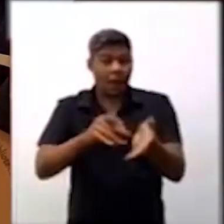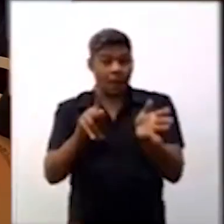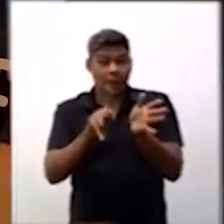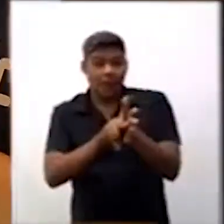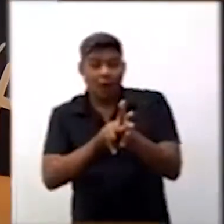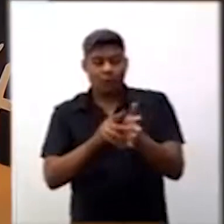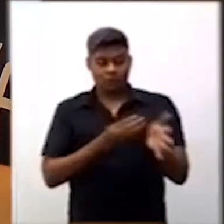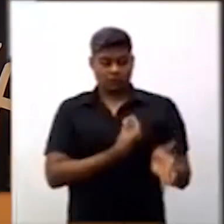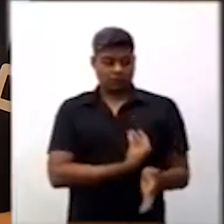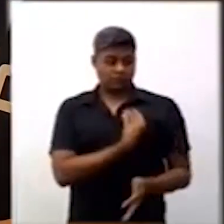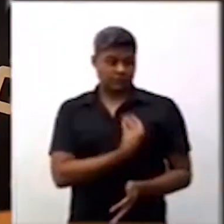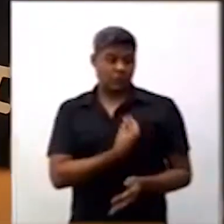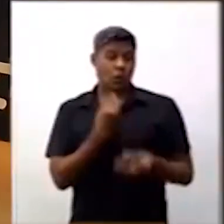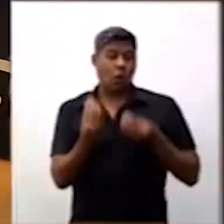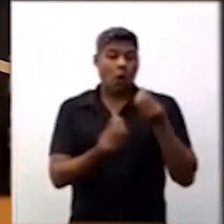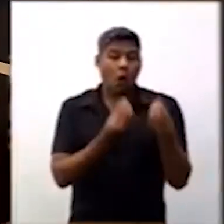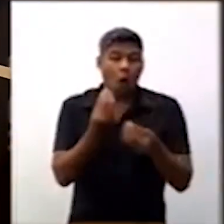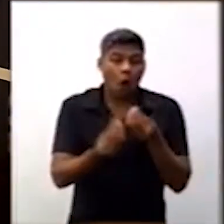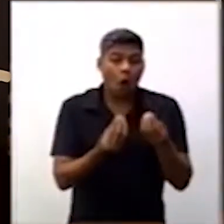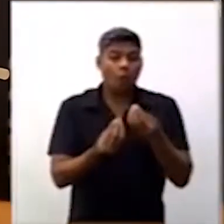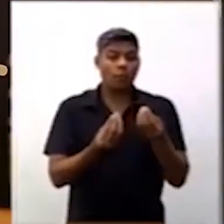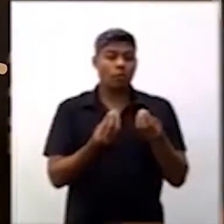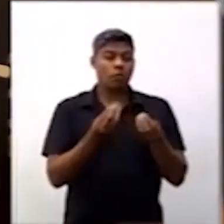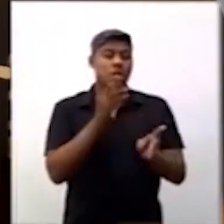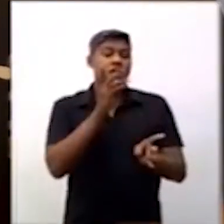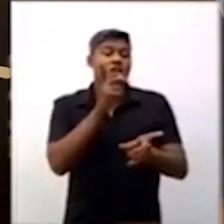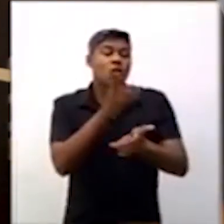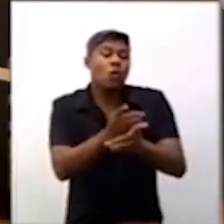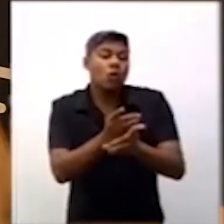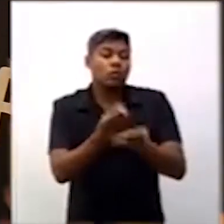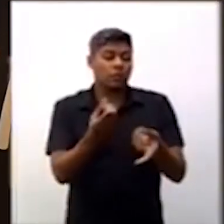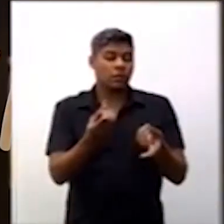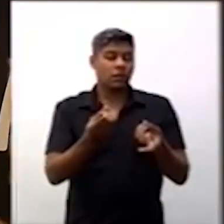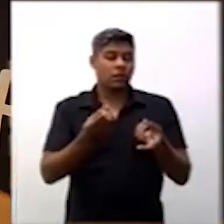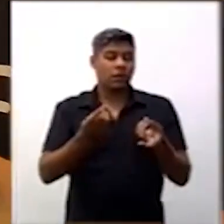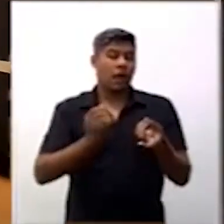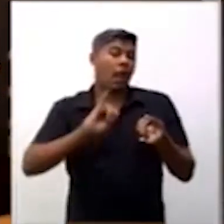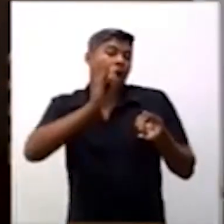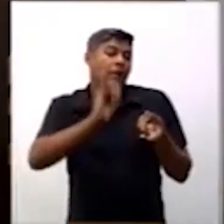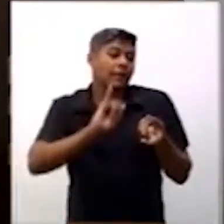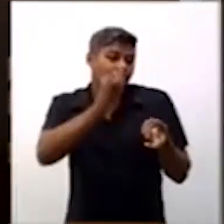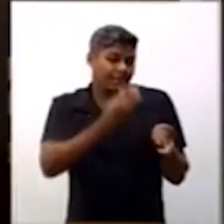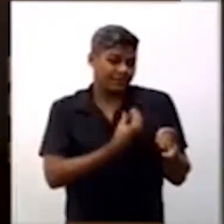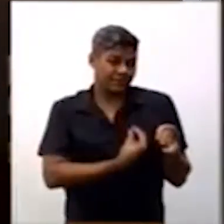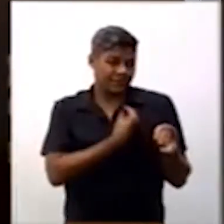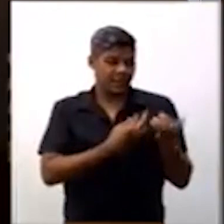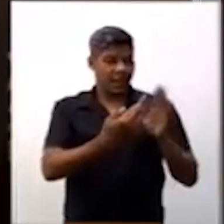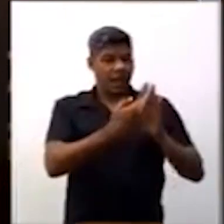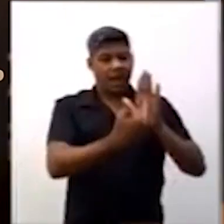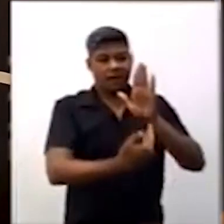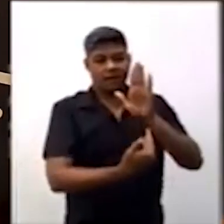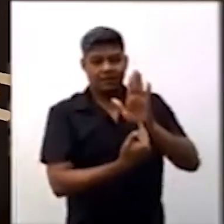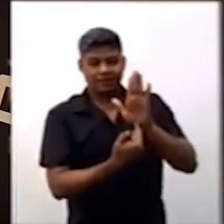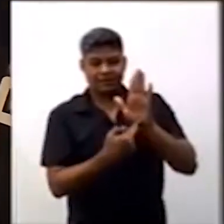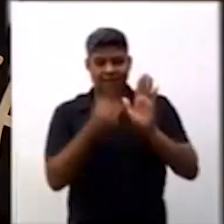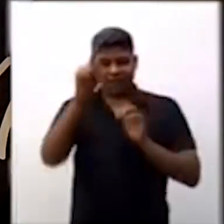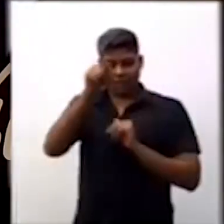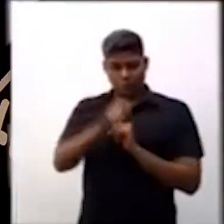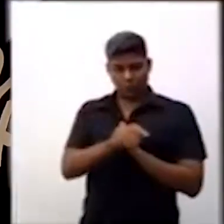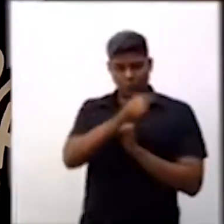consumo. Então, como é que se determina o consumo da energia elétrica? A partir daí, o resto é uma regra de 3. Então,